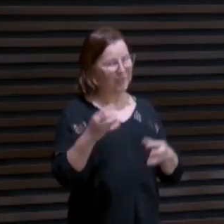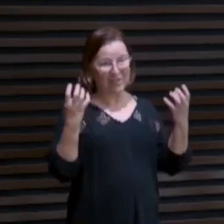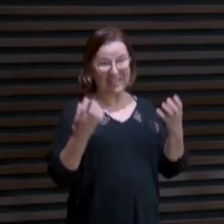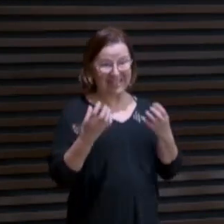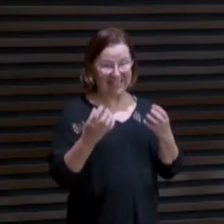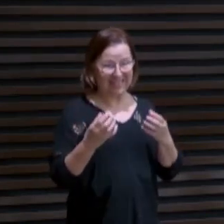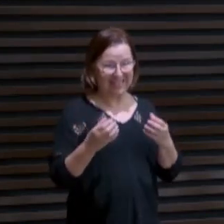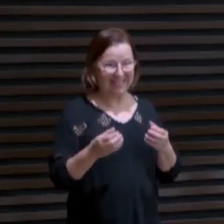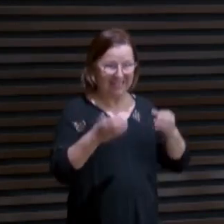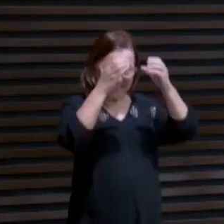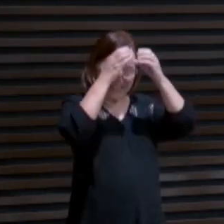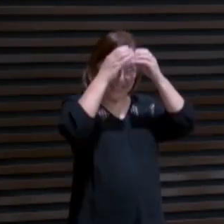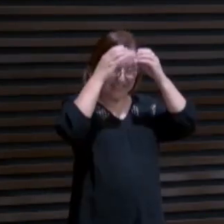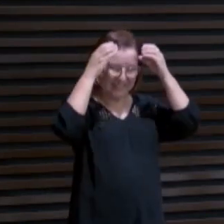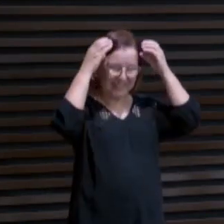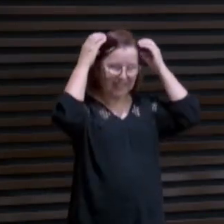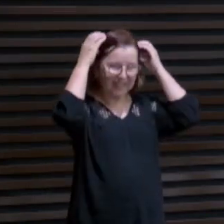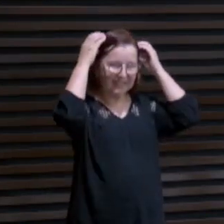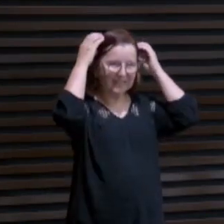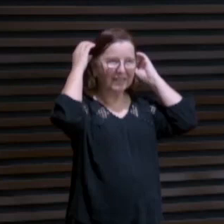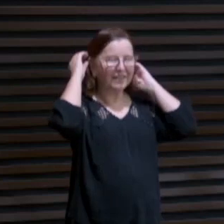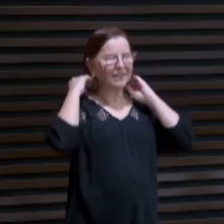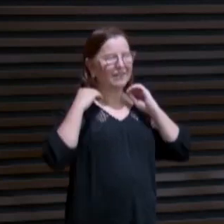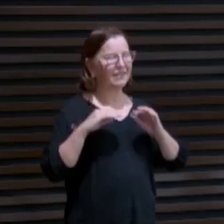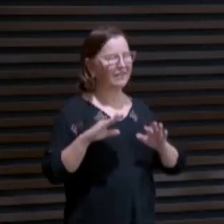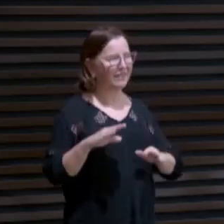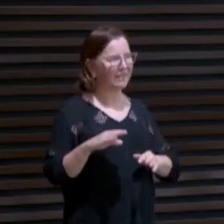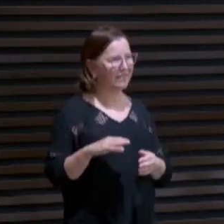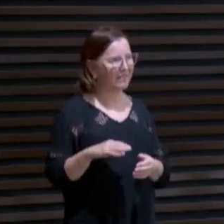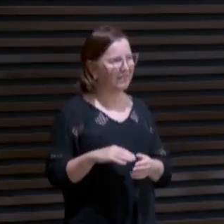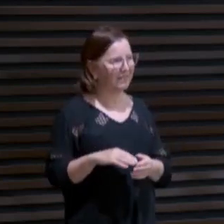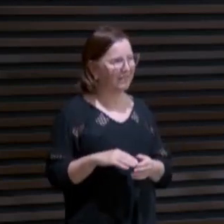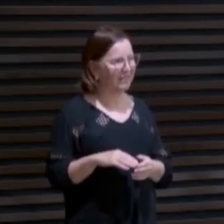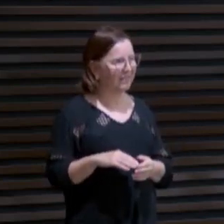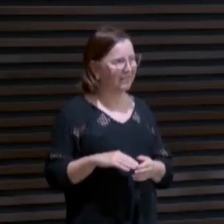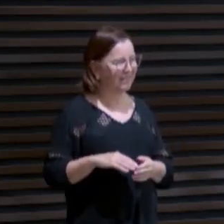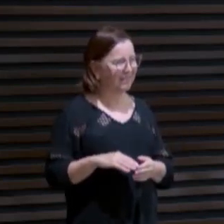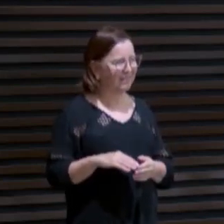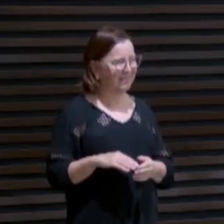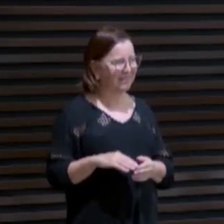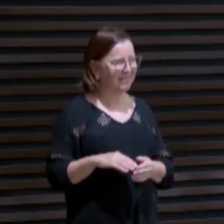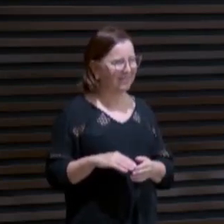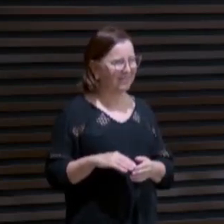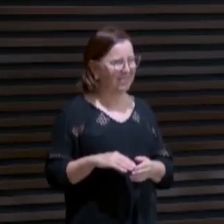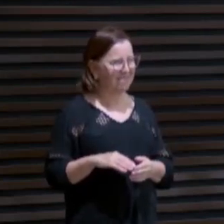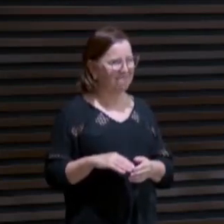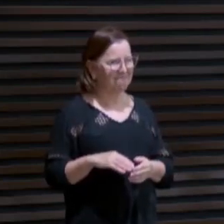César fosse, como disse o Maurício outro dia, para as capembas rajadas.